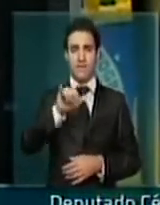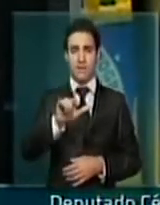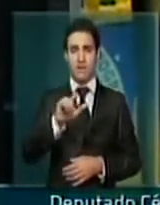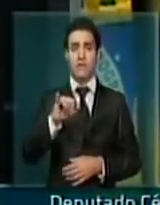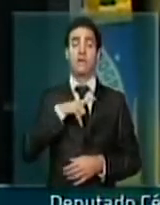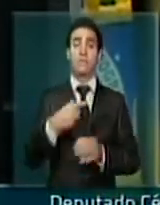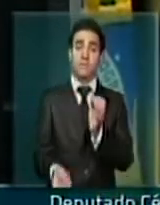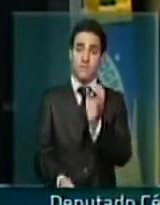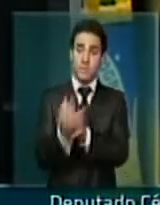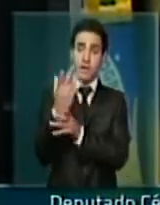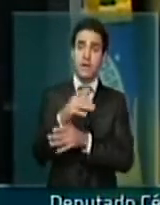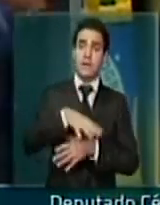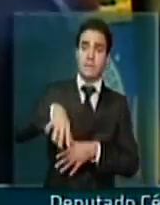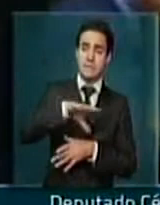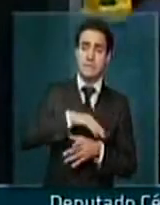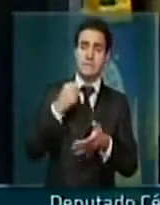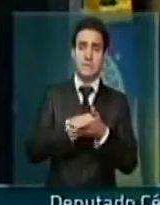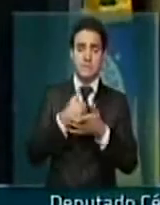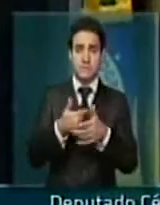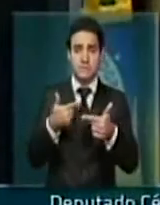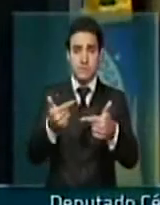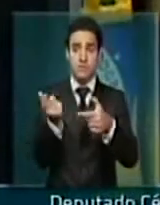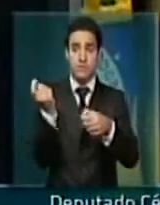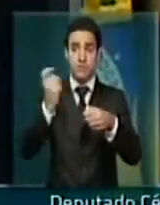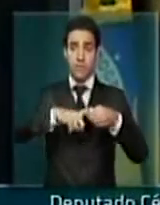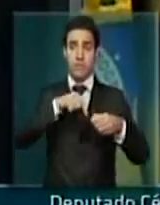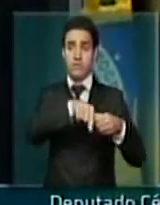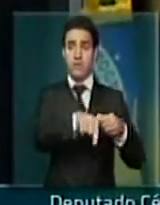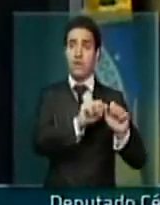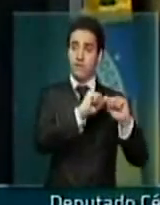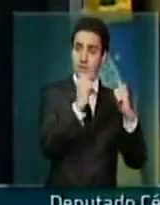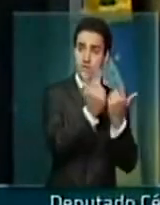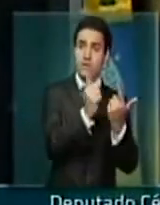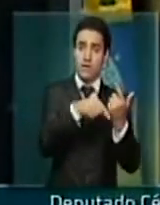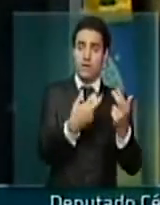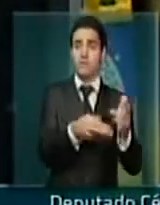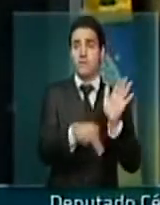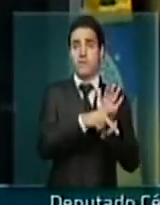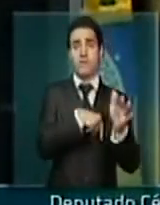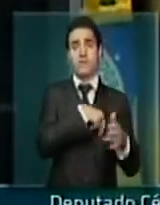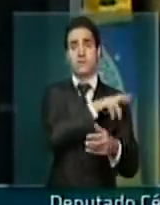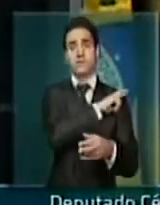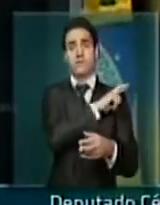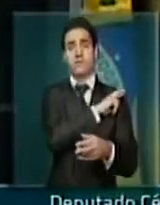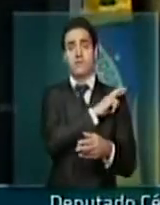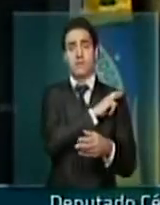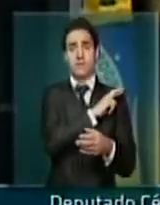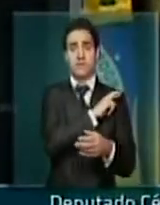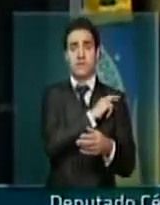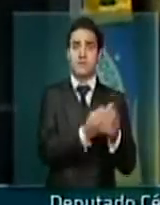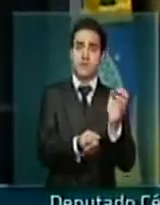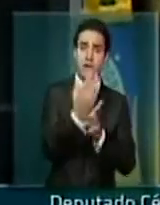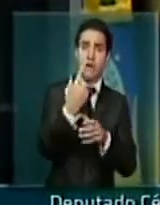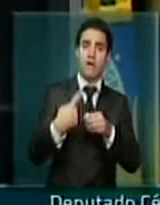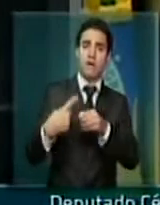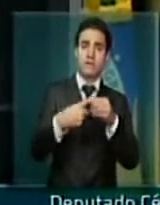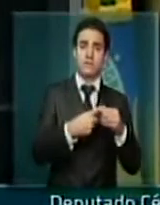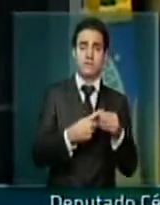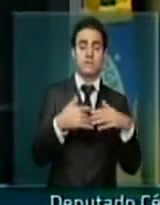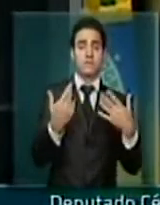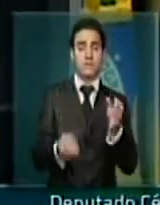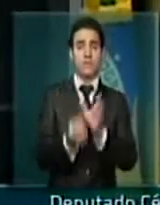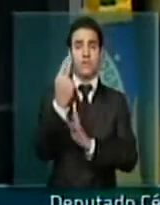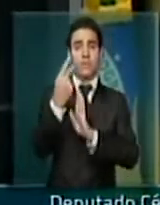esse movimento de retornar às Assembleias Legislativas às suas prerrogativas. E foi apresentado a PEC